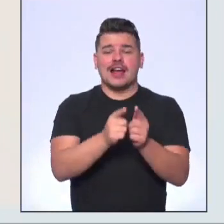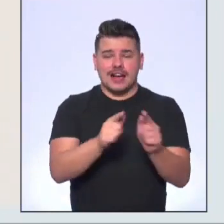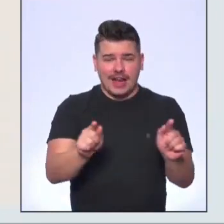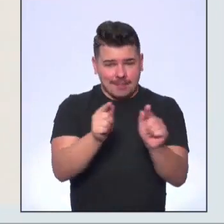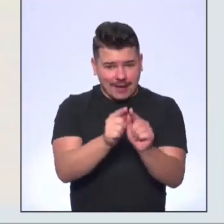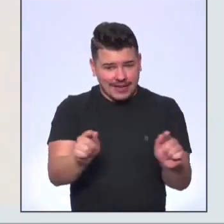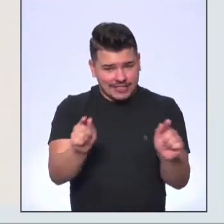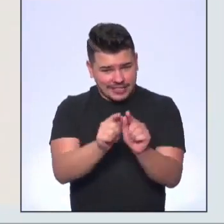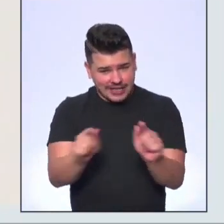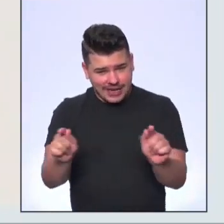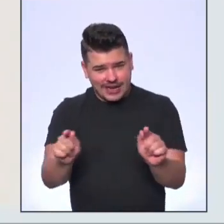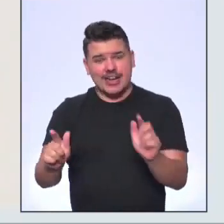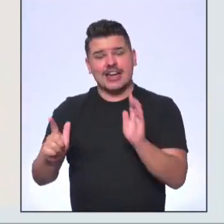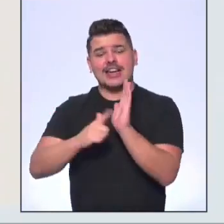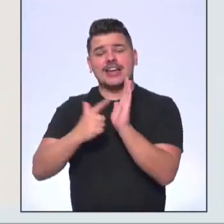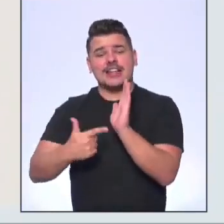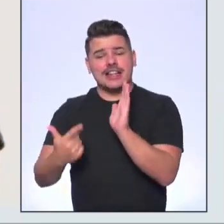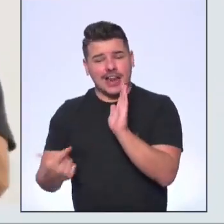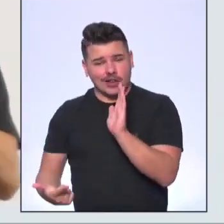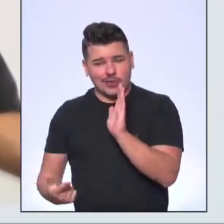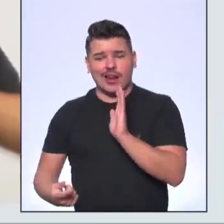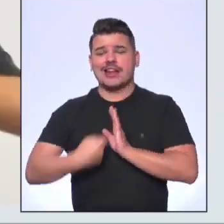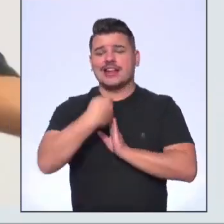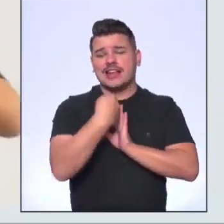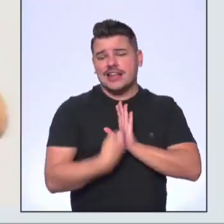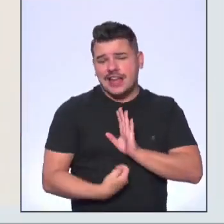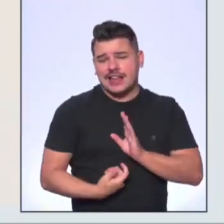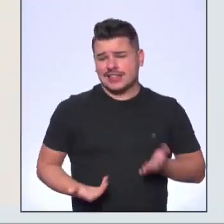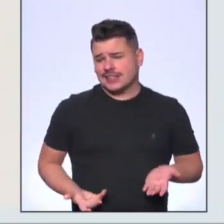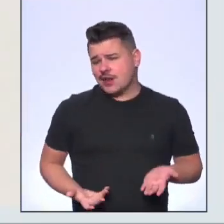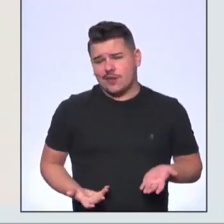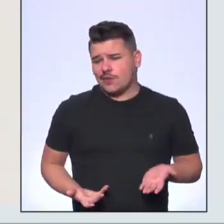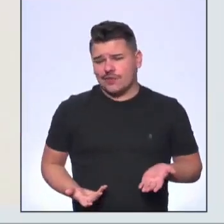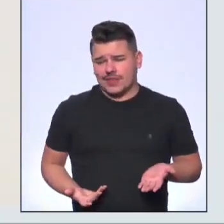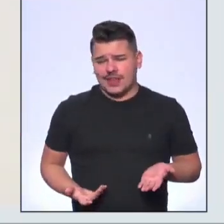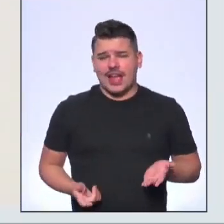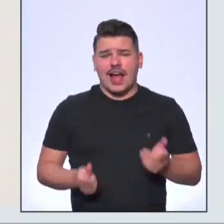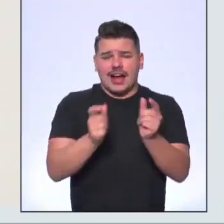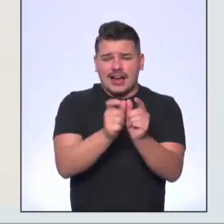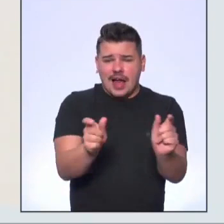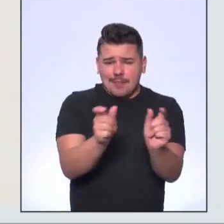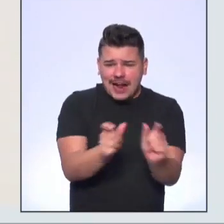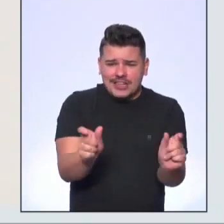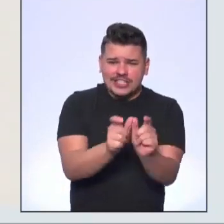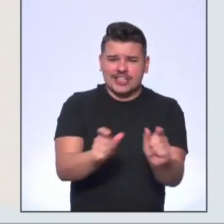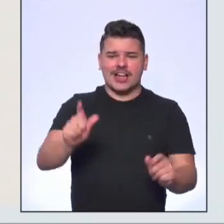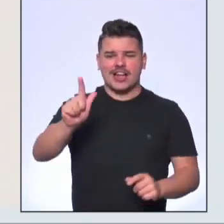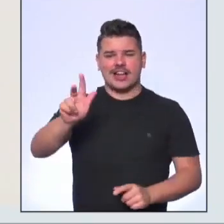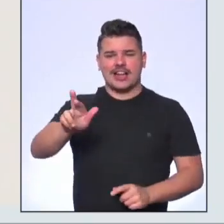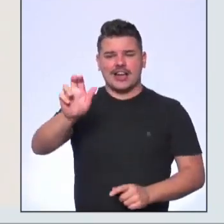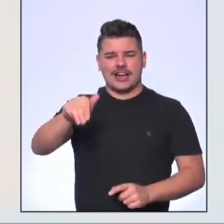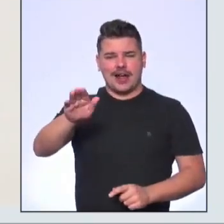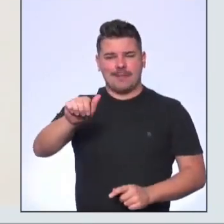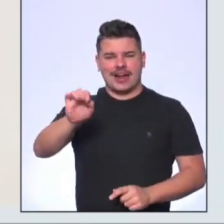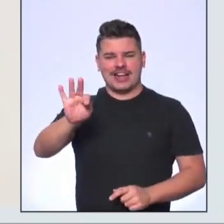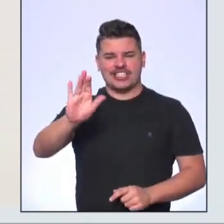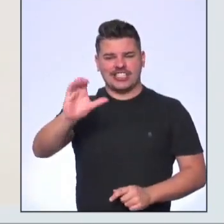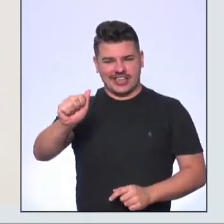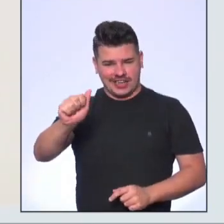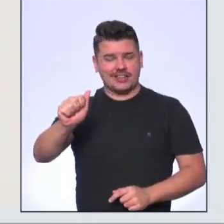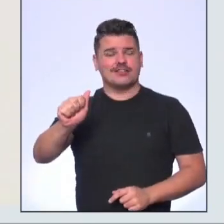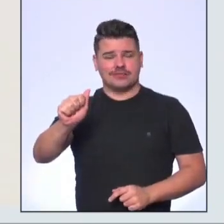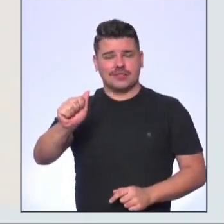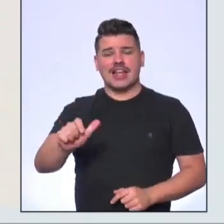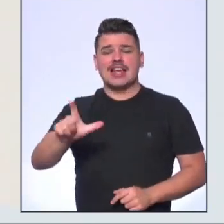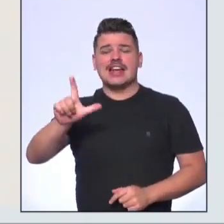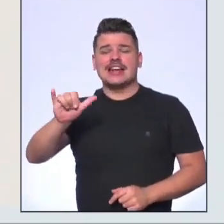não é assim? Quando você tem a nota lá, né? Geralmente gramática e literatura soma na mesma nota, né?